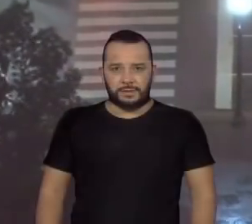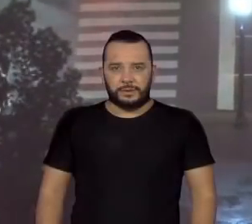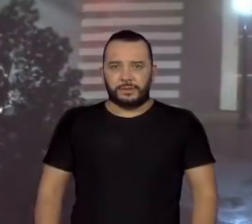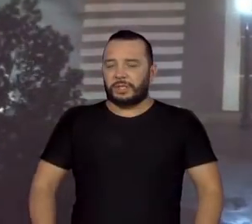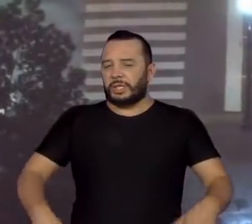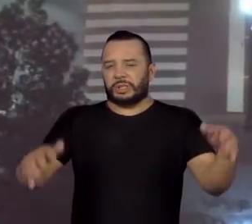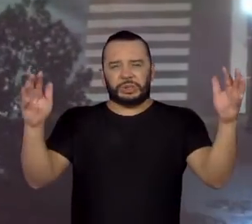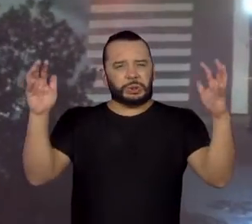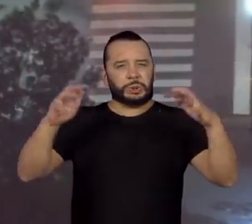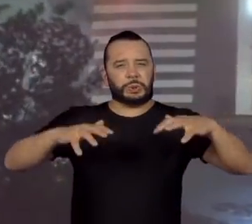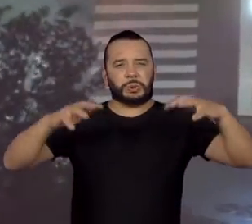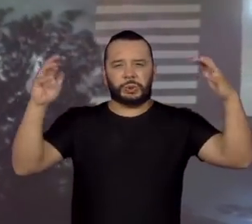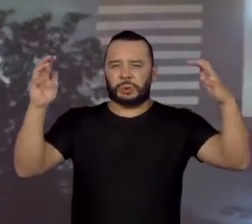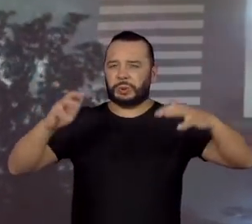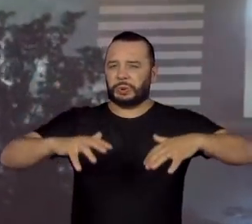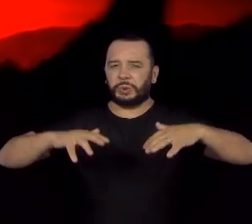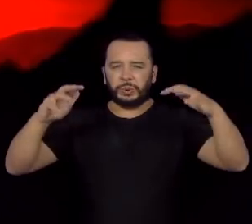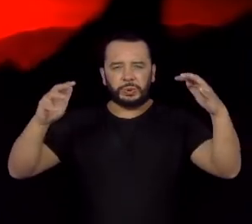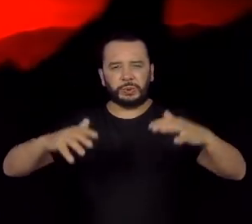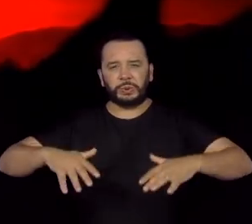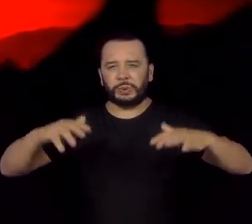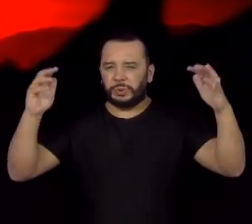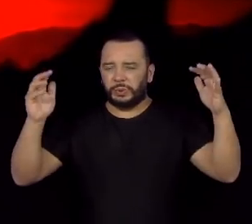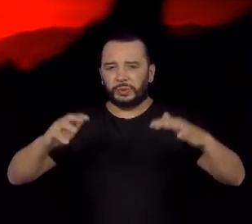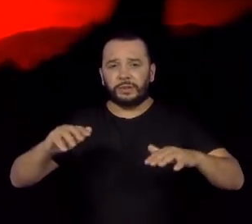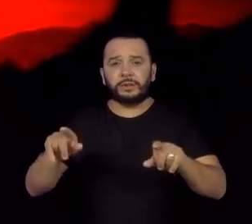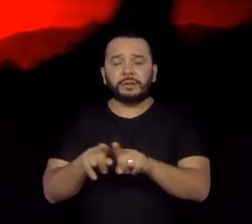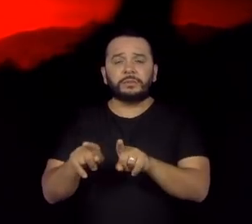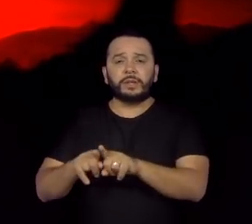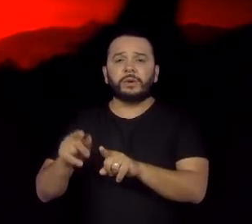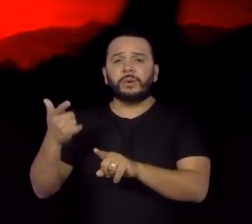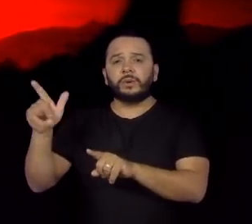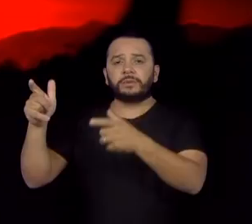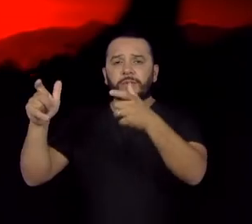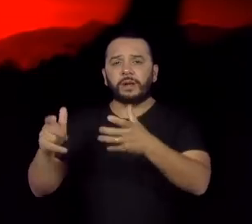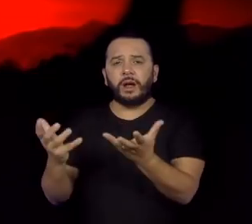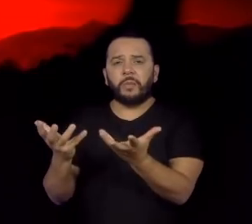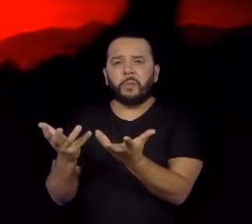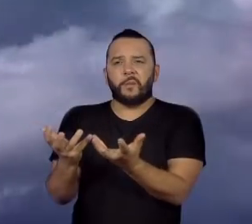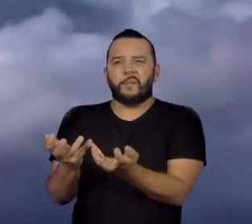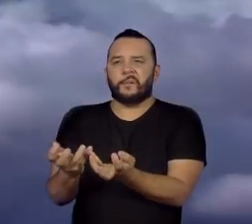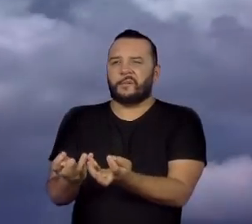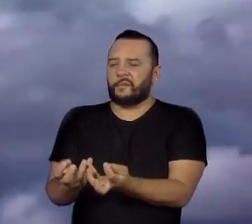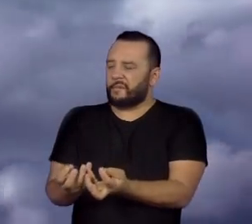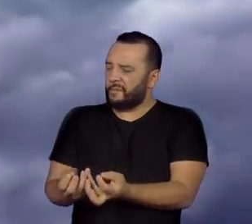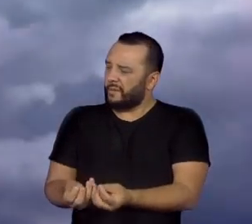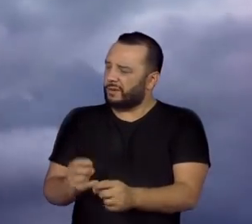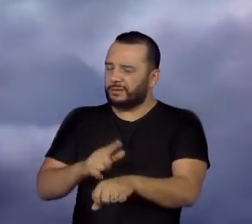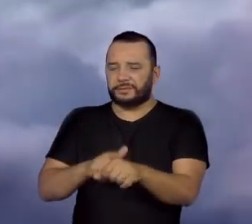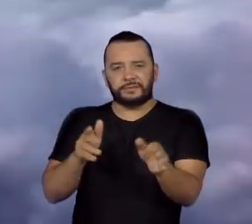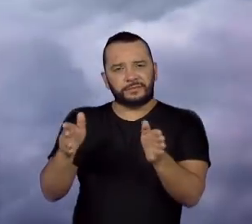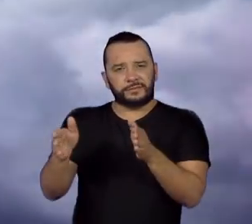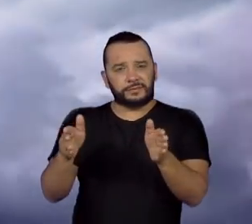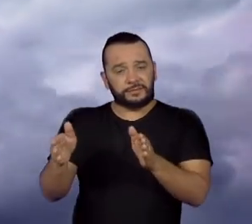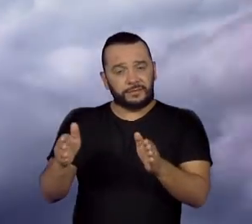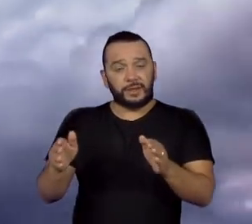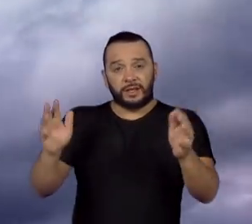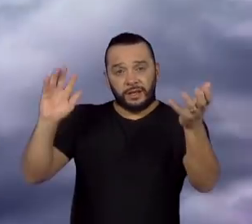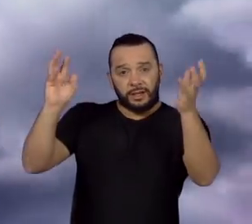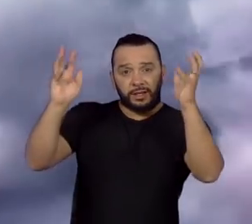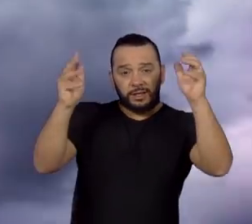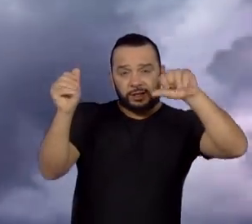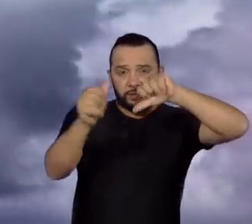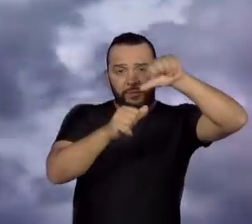Tempestades cada vez mais violentas, secas mais severas e prolongadas. Os efeitos das mudanças climáticas